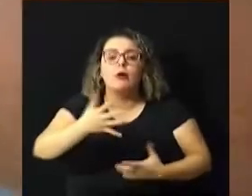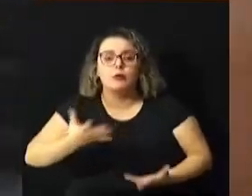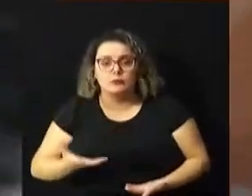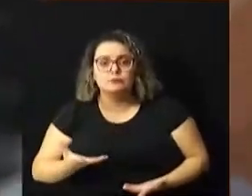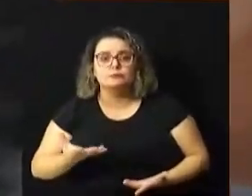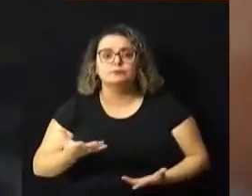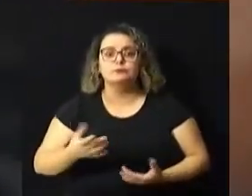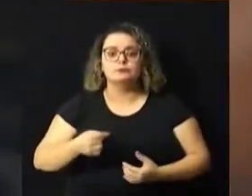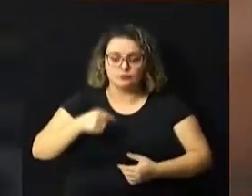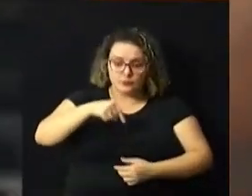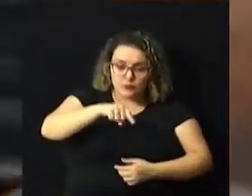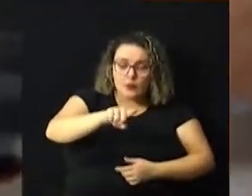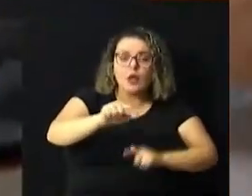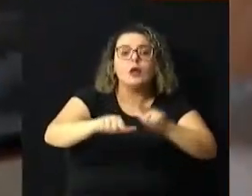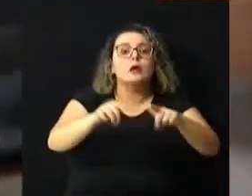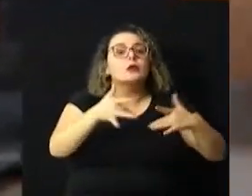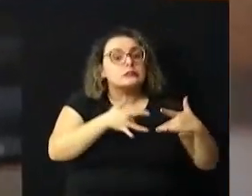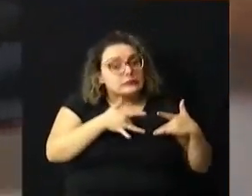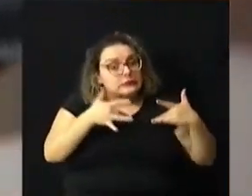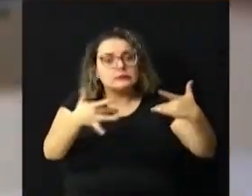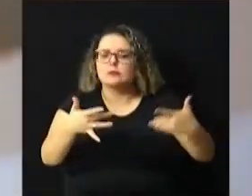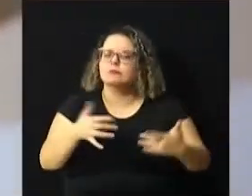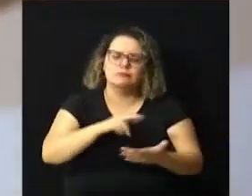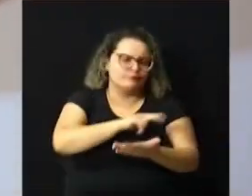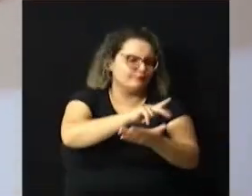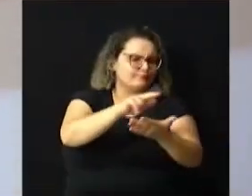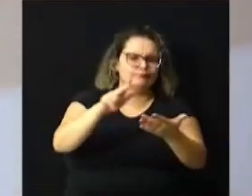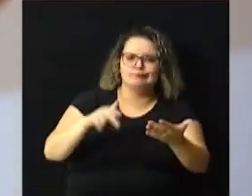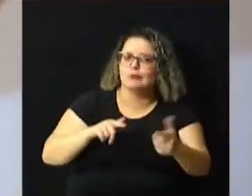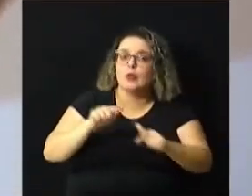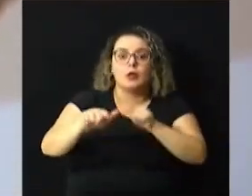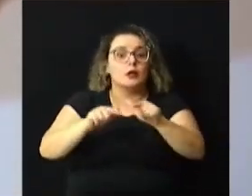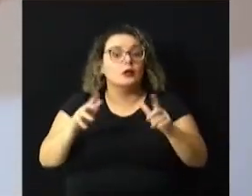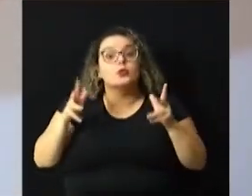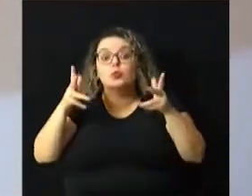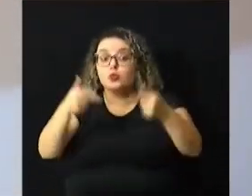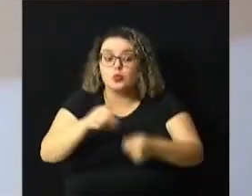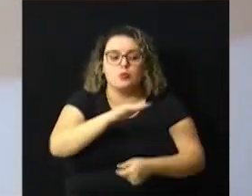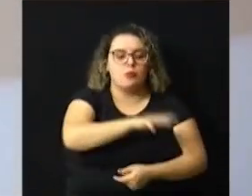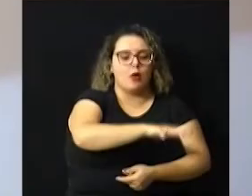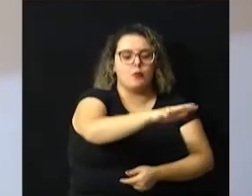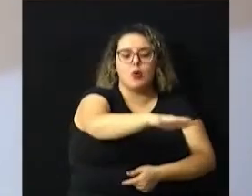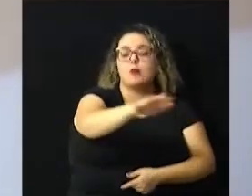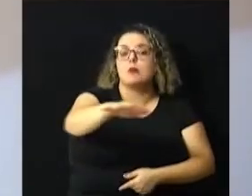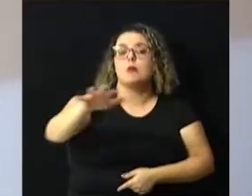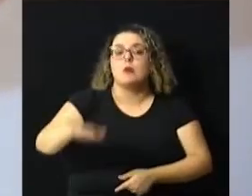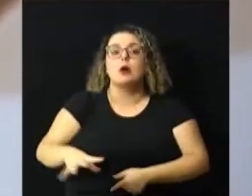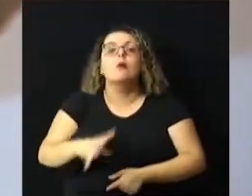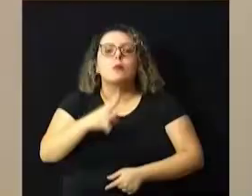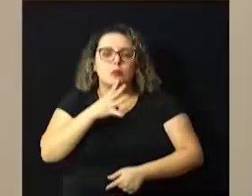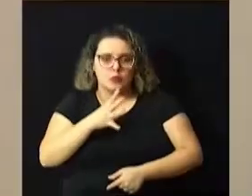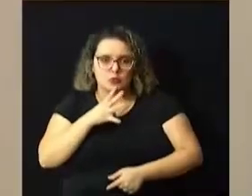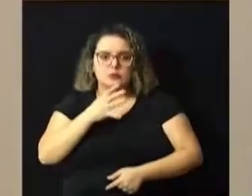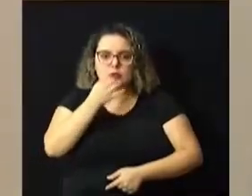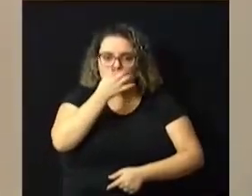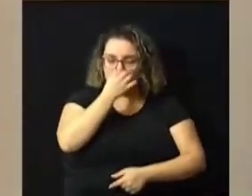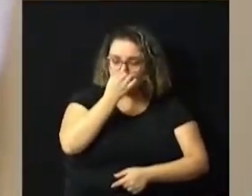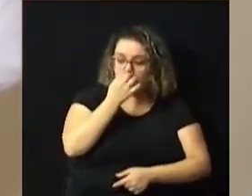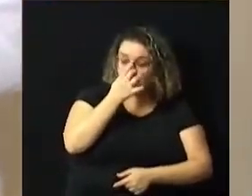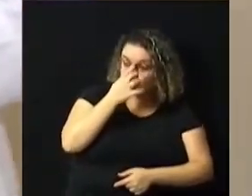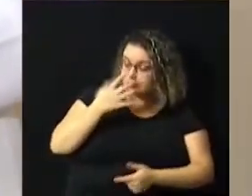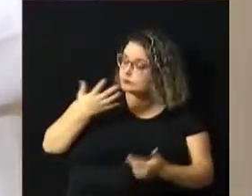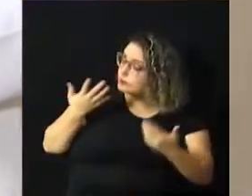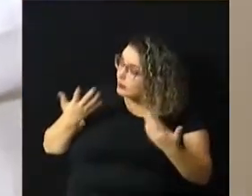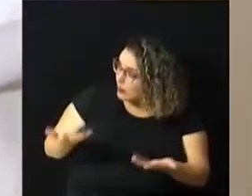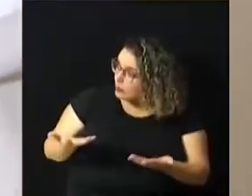de trabalho voluntário, enfim, trabalha em todas as áreas que você possa conhecer. Bom,